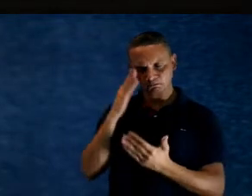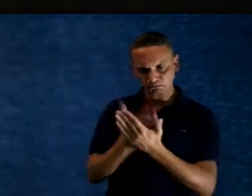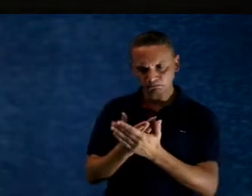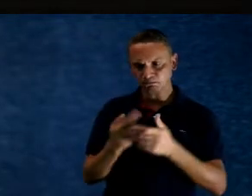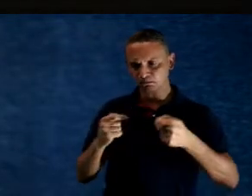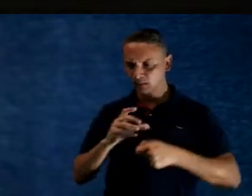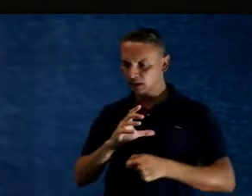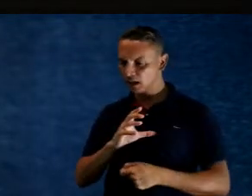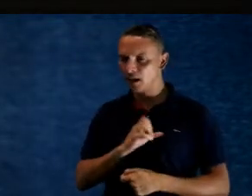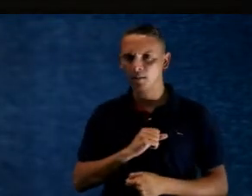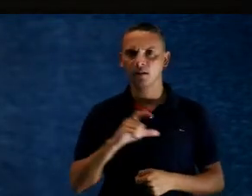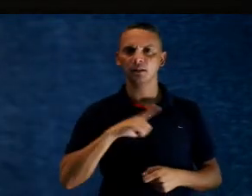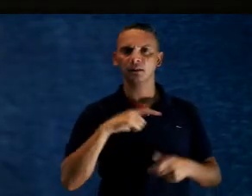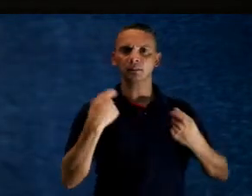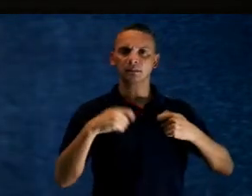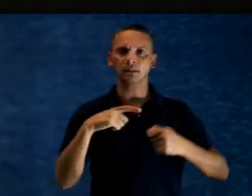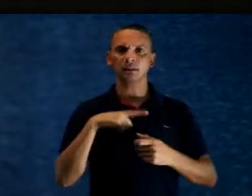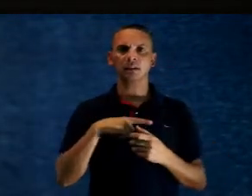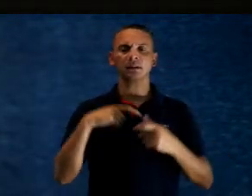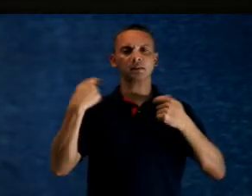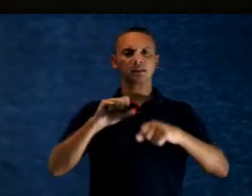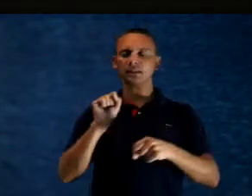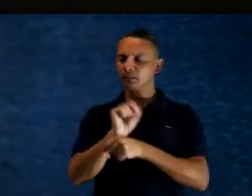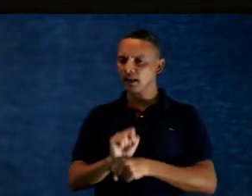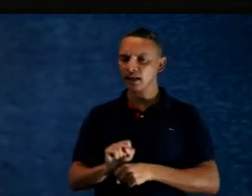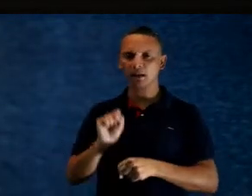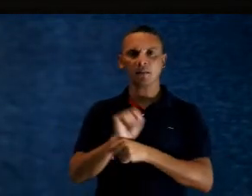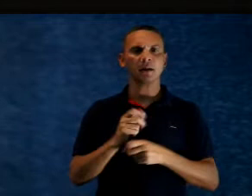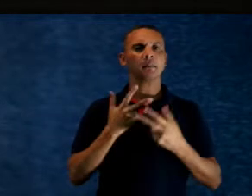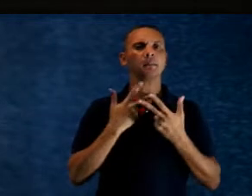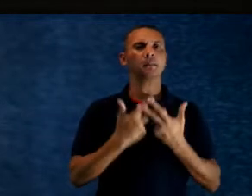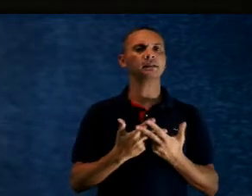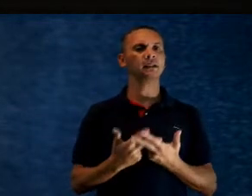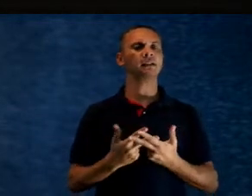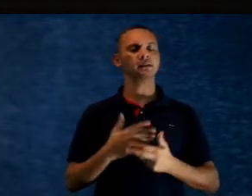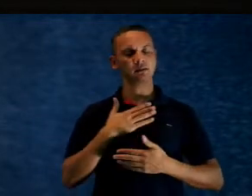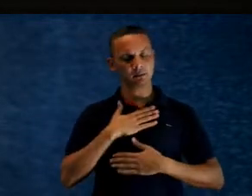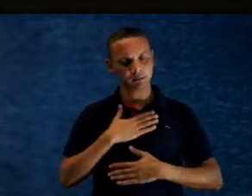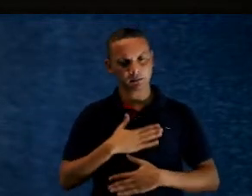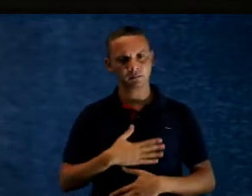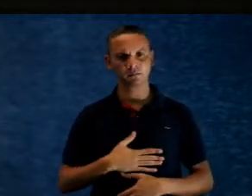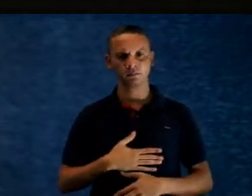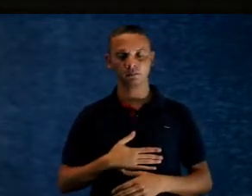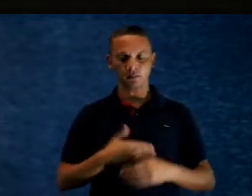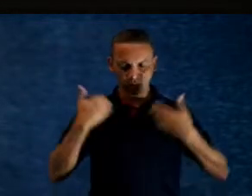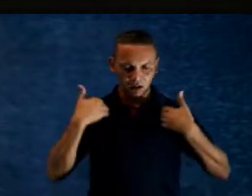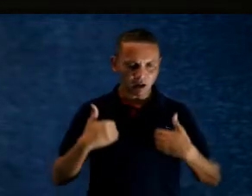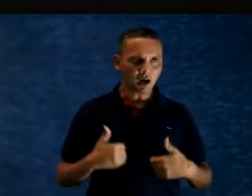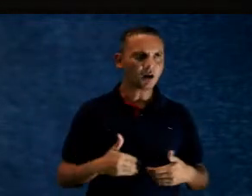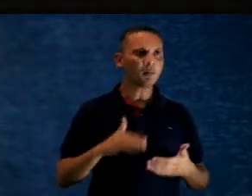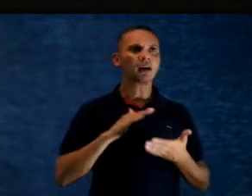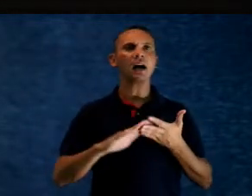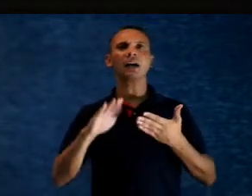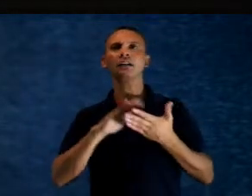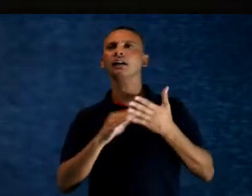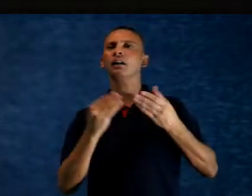se tornando cada vez mais débeis. Dessas crises, eu emergia exausta. No ar ficava um resto de